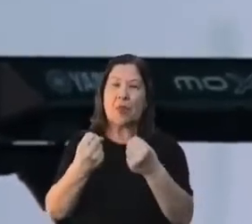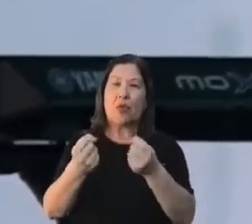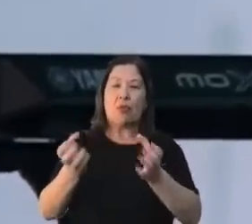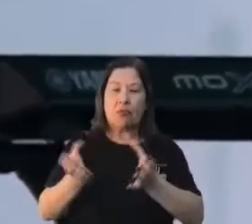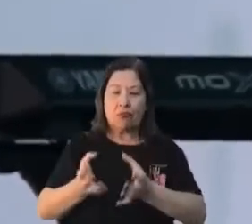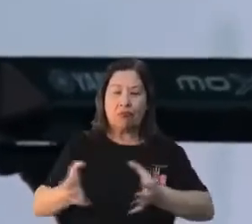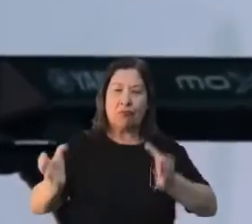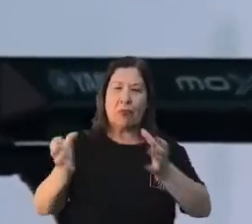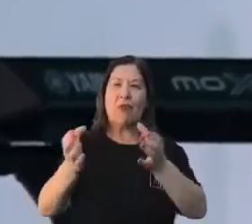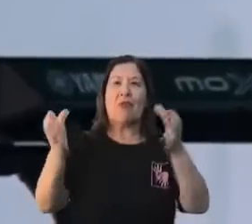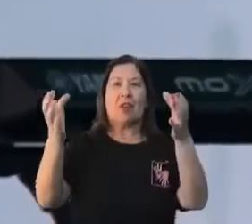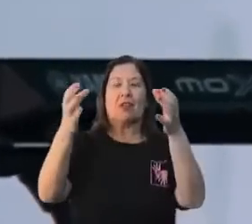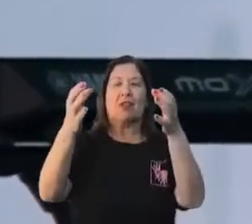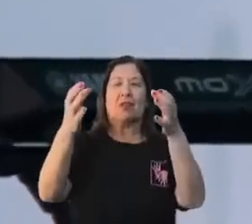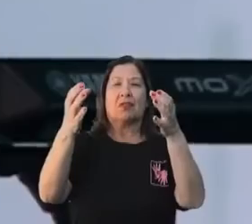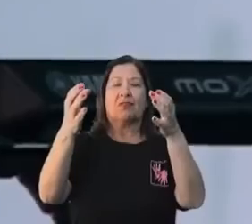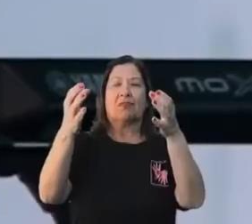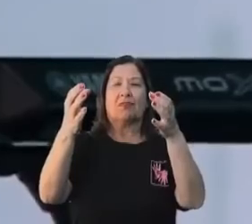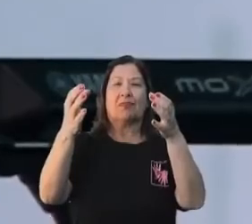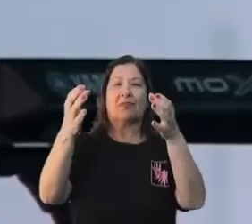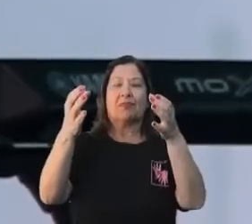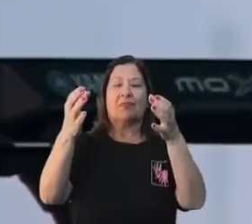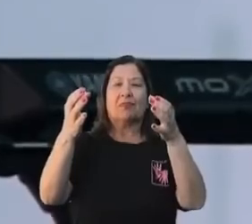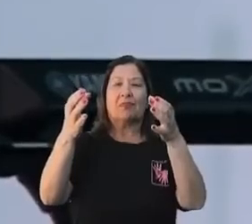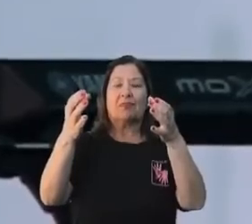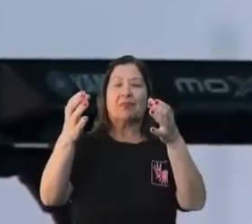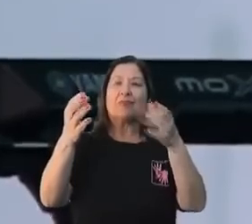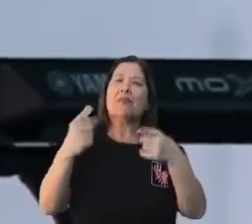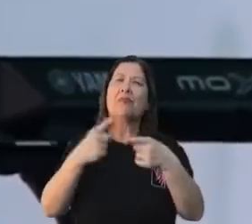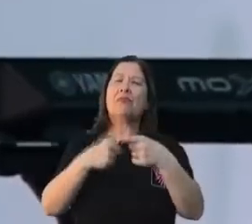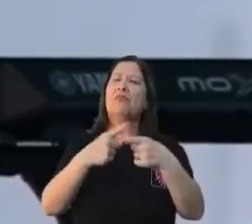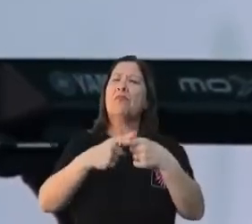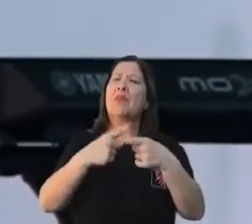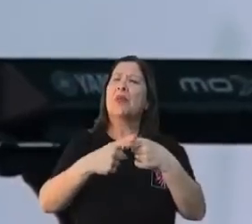quebrou o vaso? Porque ela não queria